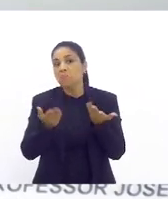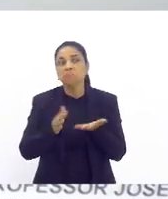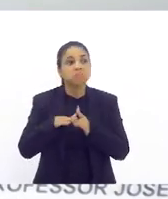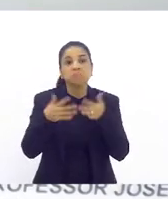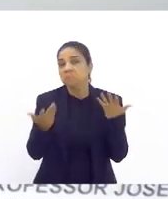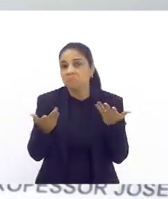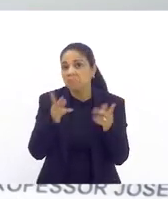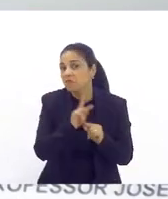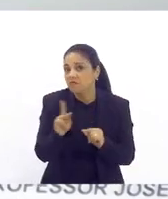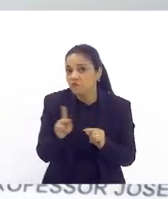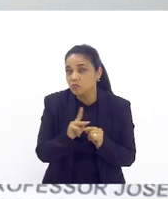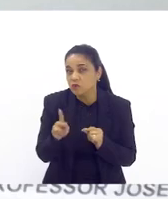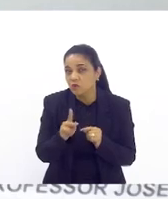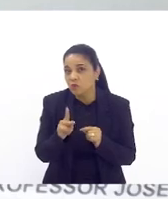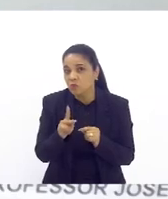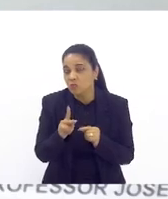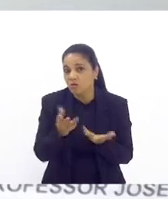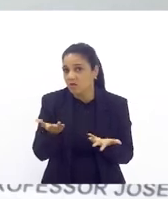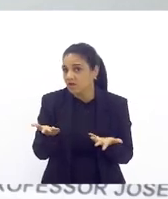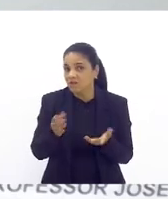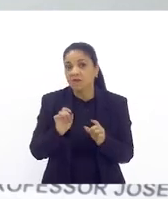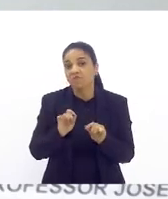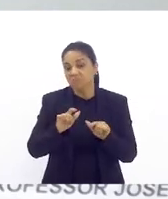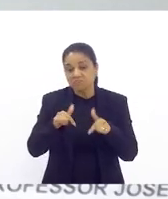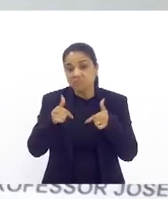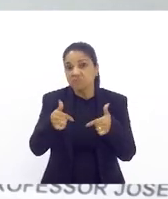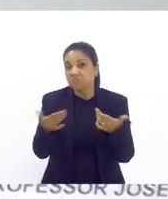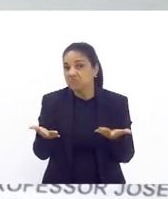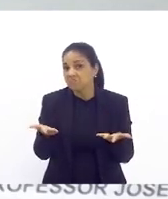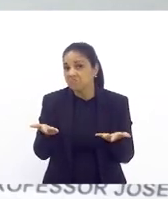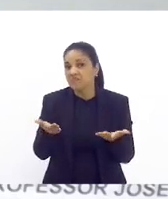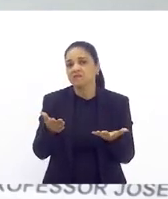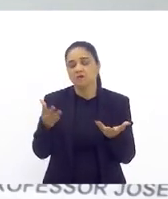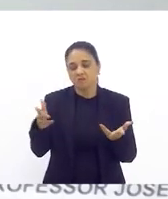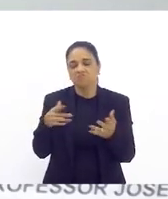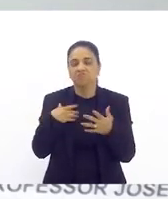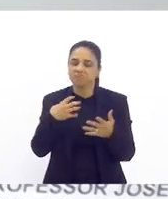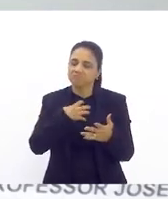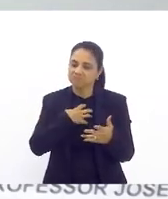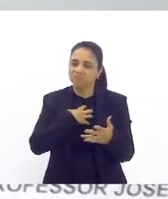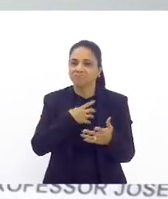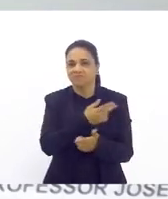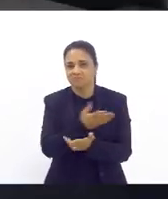fazer dar isso então queria muito sensibilizar a todos obrigada